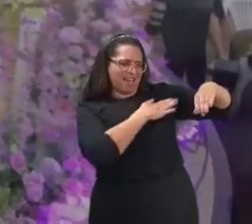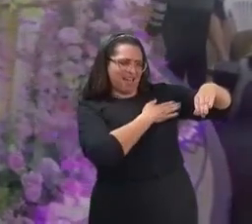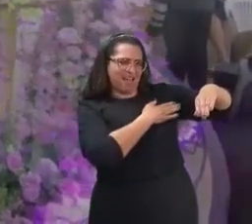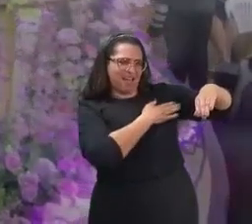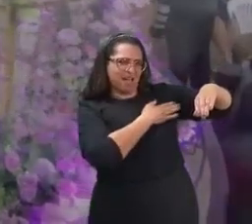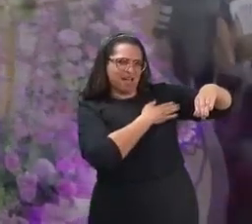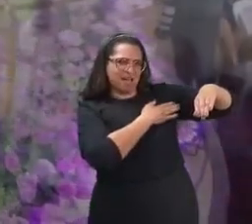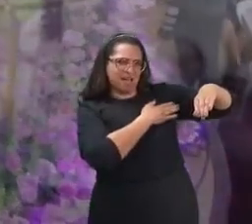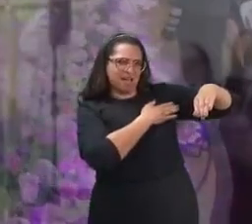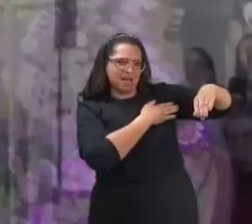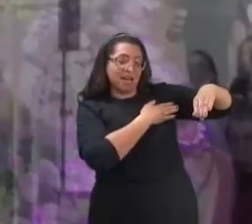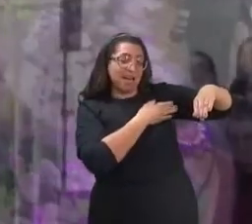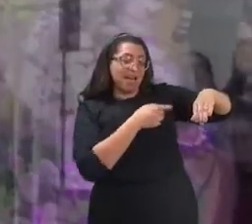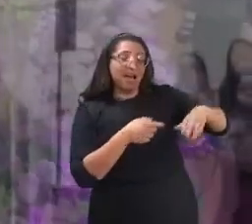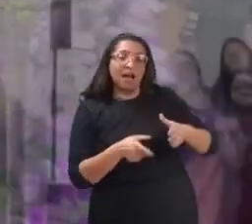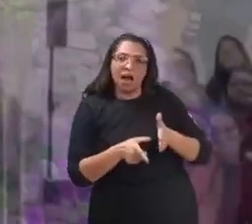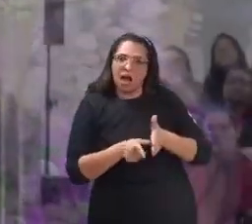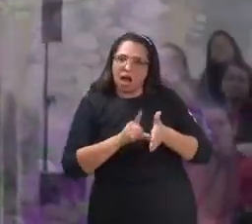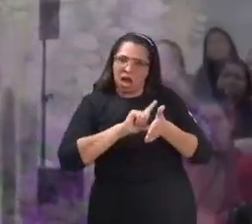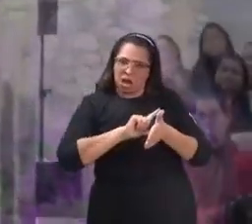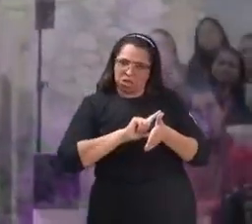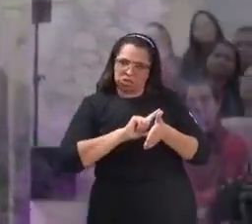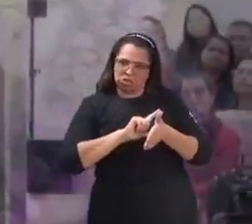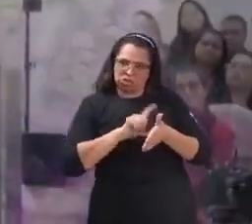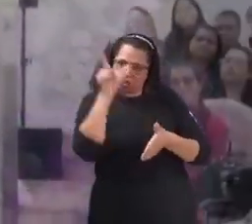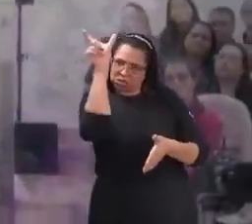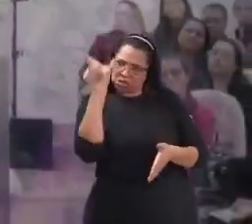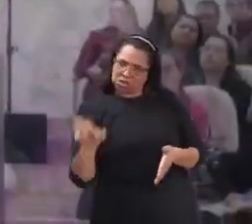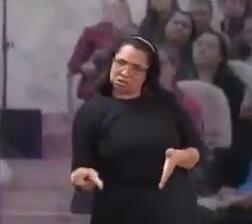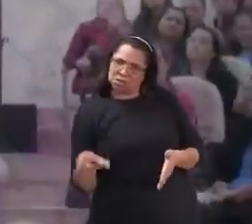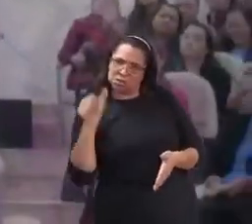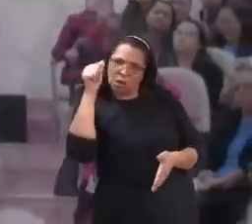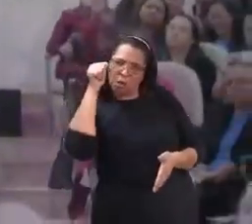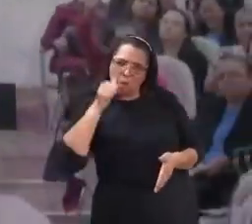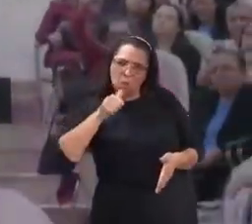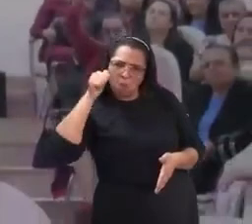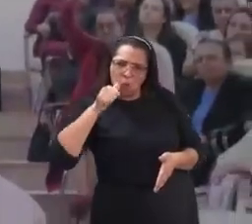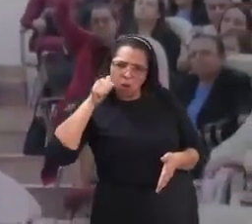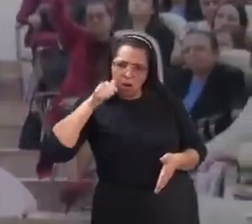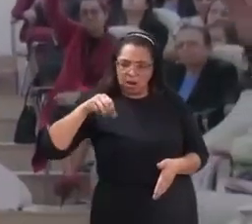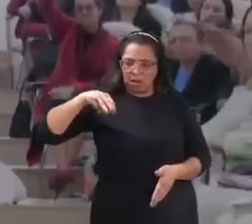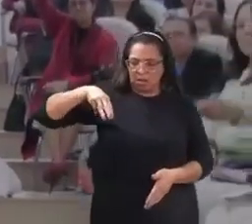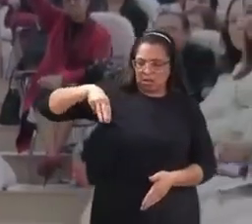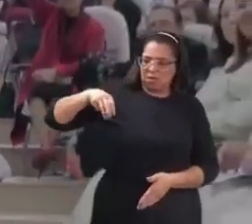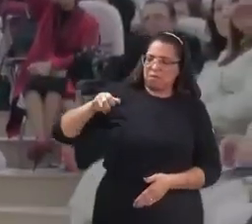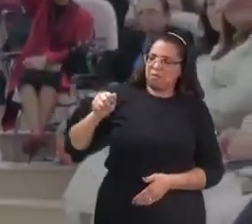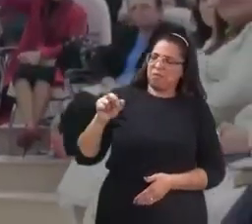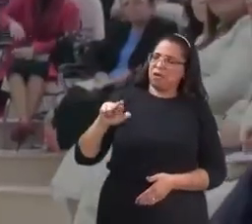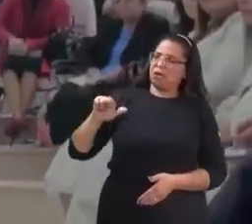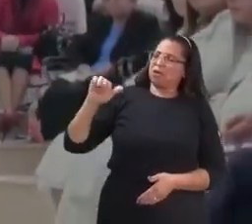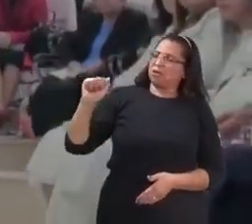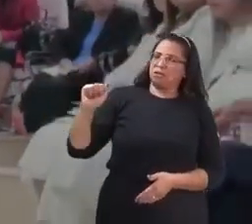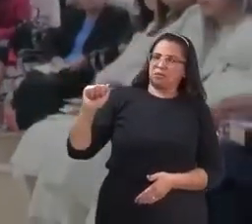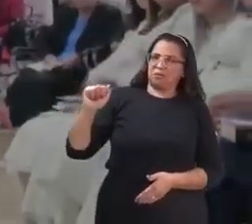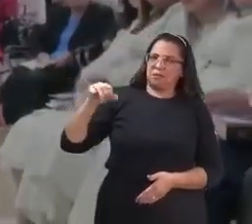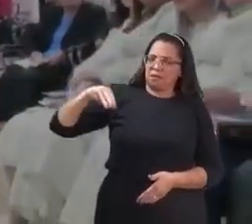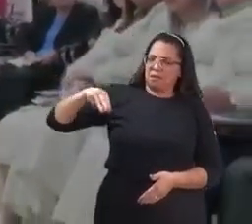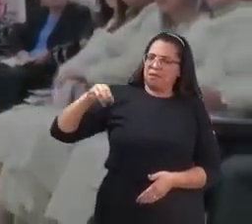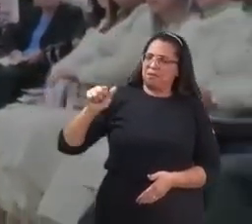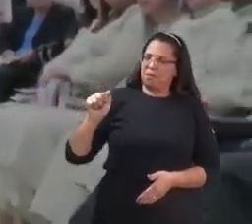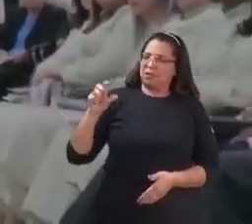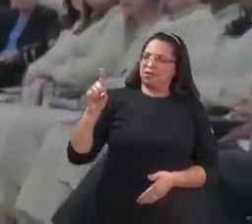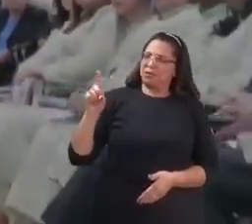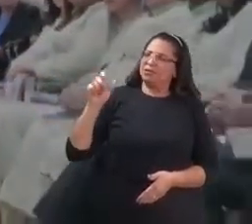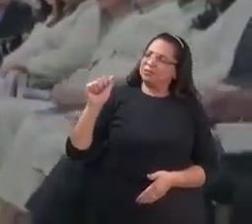propósito para mim. Essa ninguém acreditava. Era a mulher da vida, segundo a tradição. Eu tive em Jerusalém, passei em